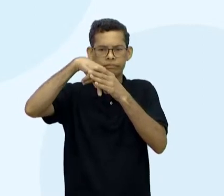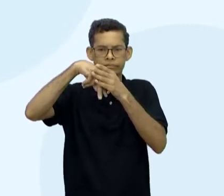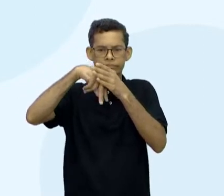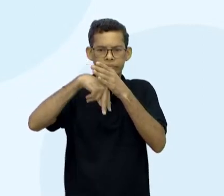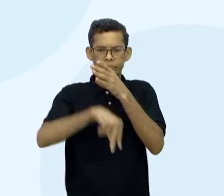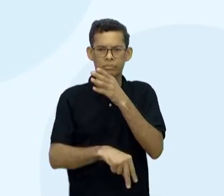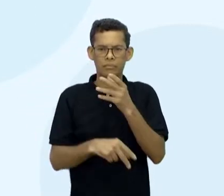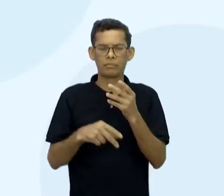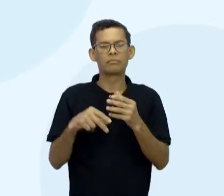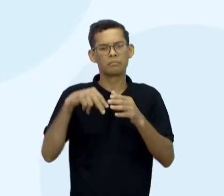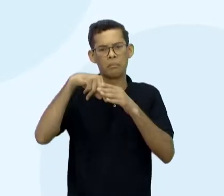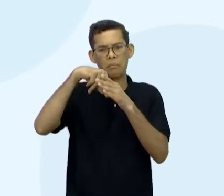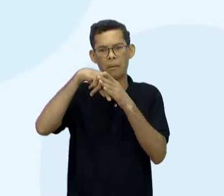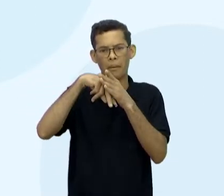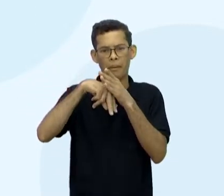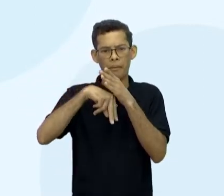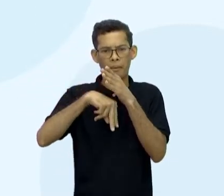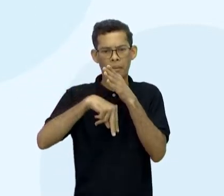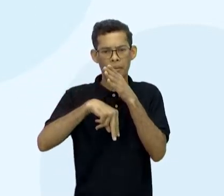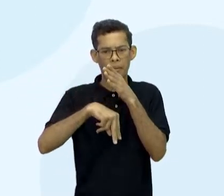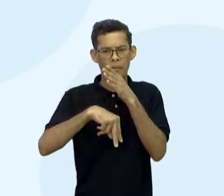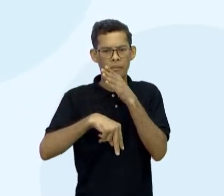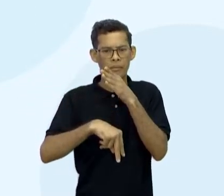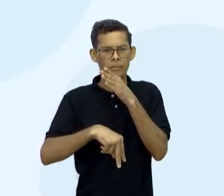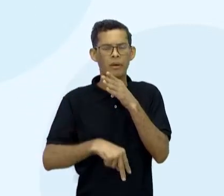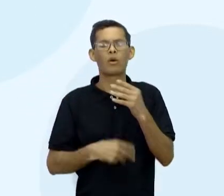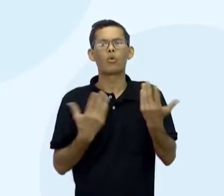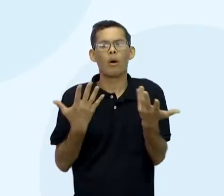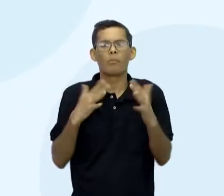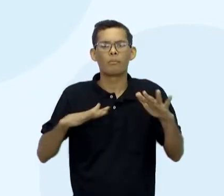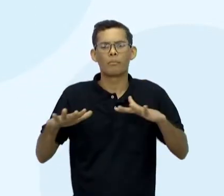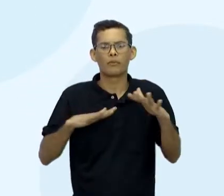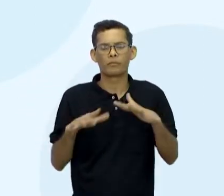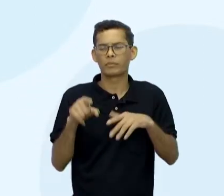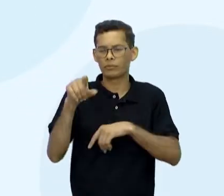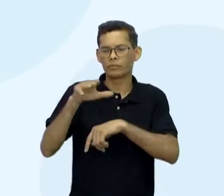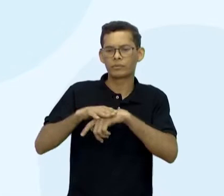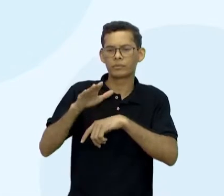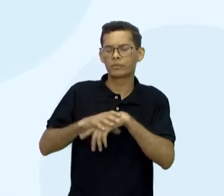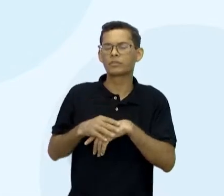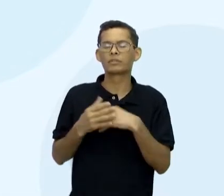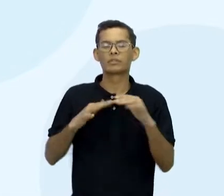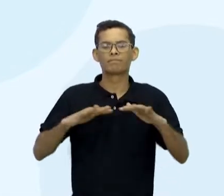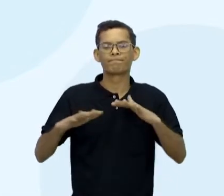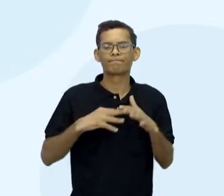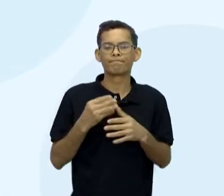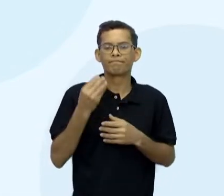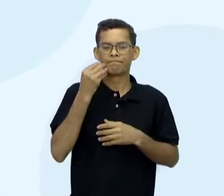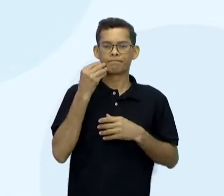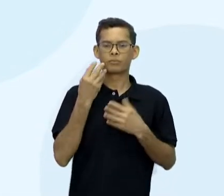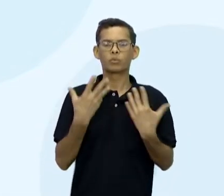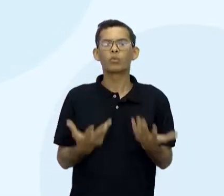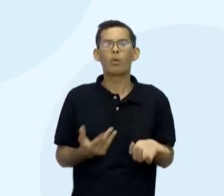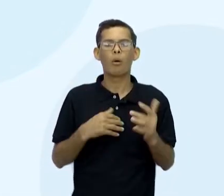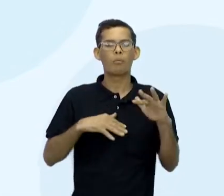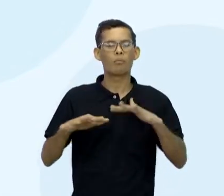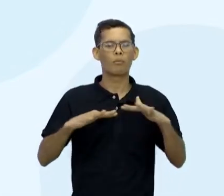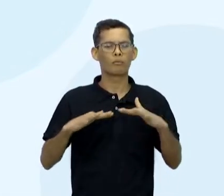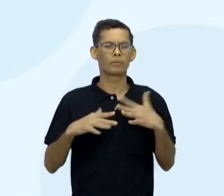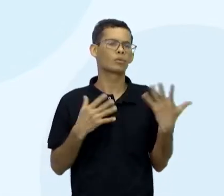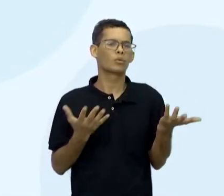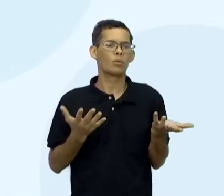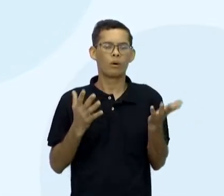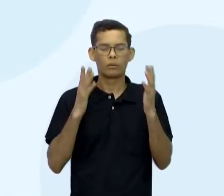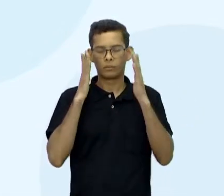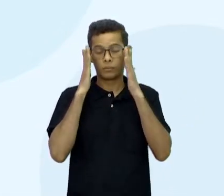aerodinâmico, né? Como se fosse o ar, alguma coisa aqui. Que tipo de movimento você experimentaria? Olha uma questão que quase que